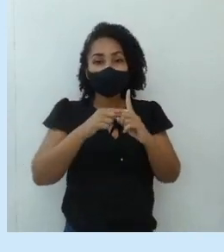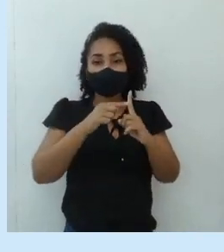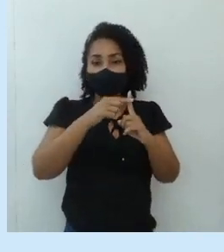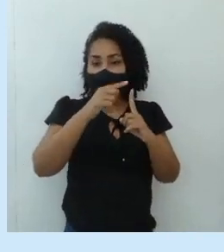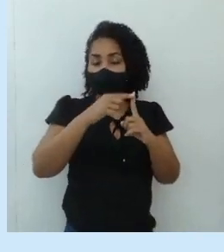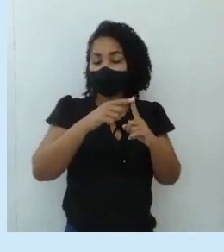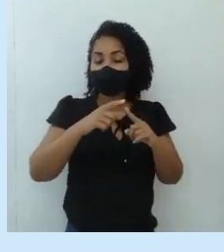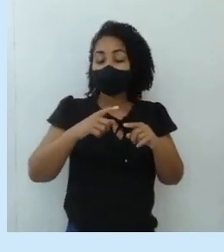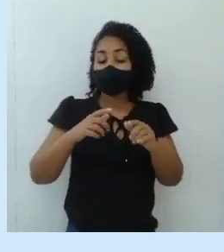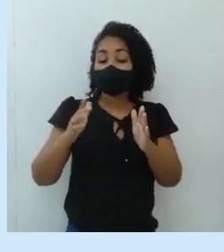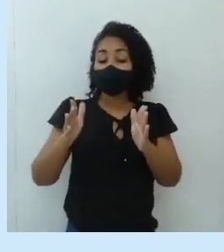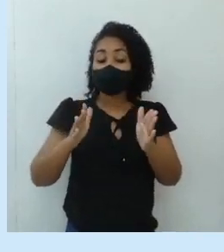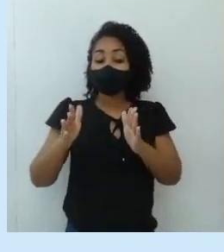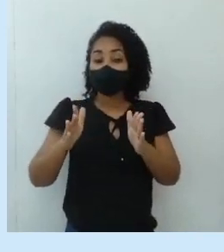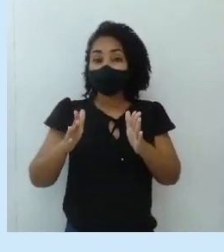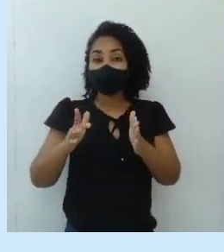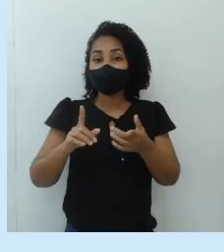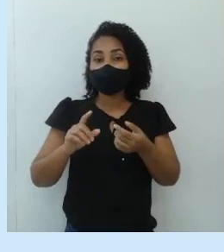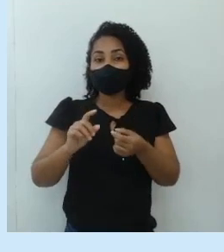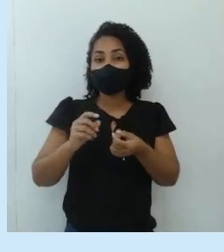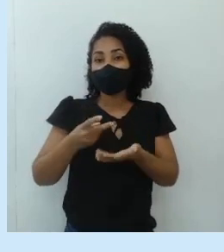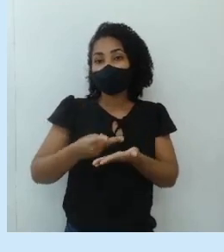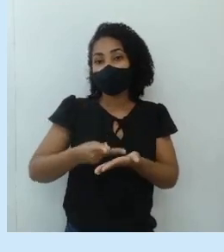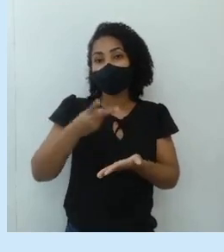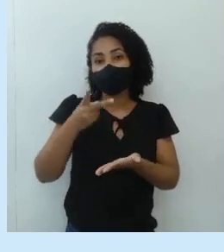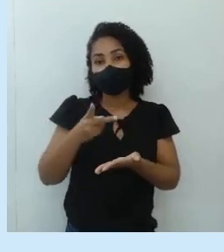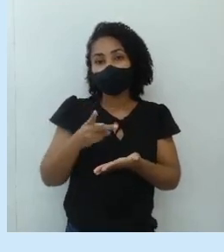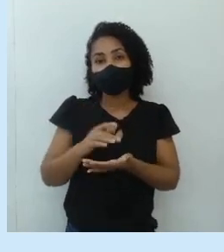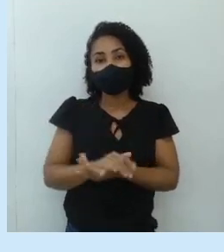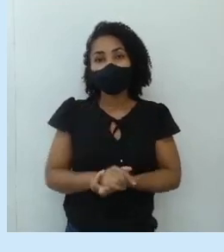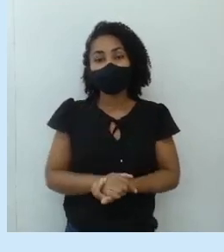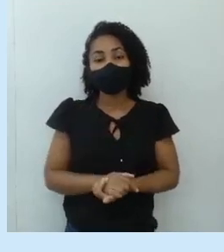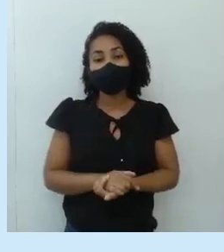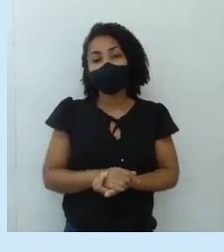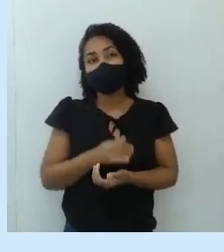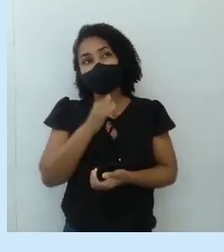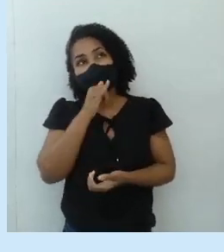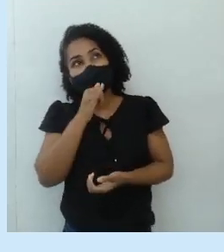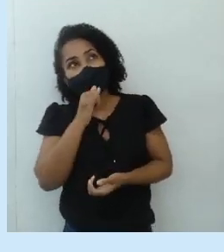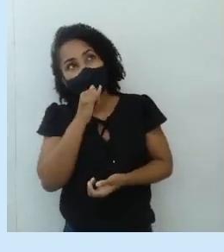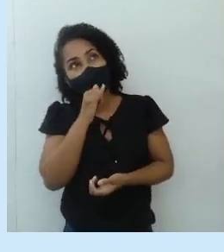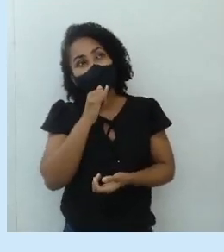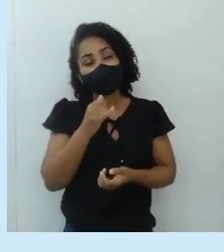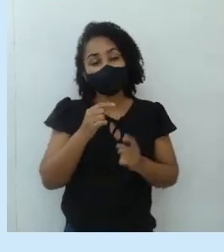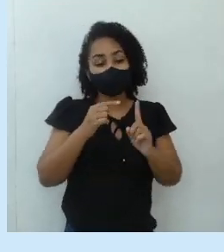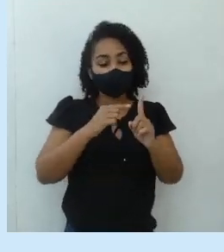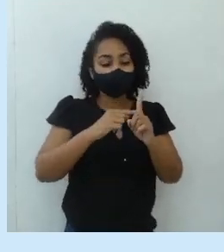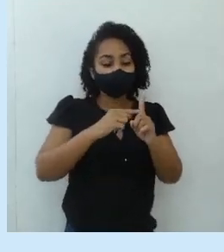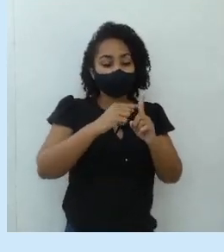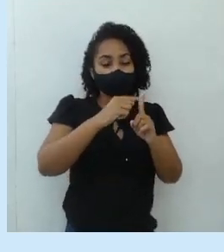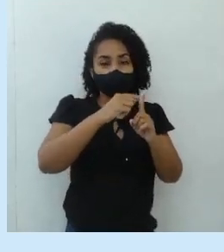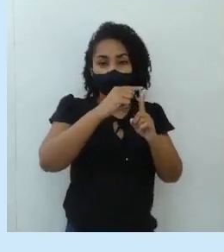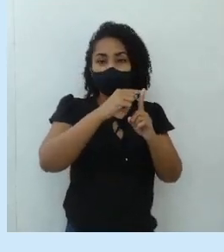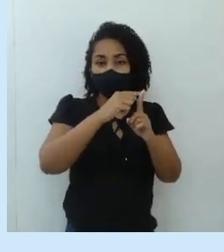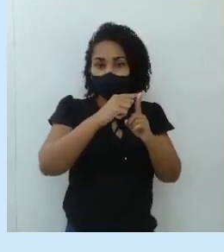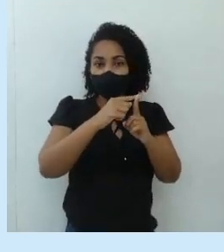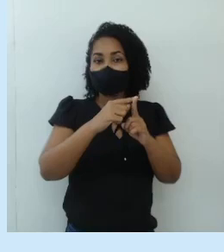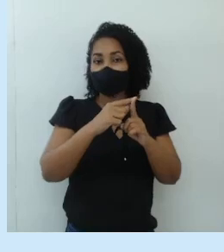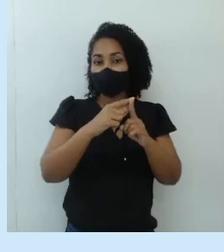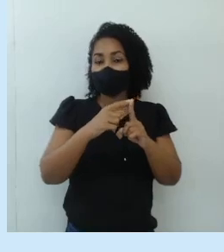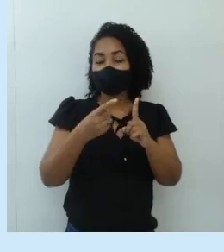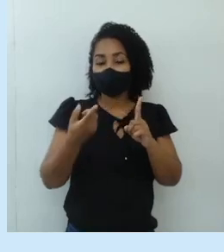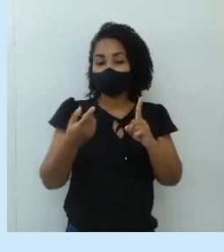onde são ali instalados os aparelhos, como o termômetro, que mede as